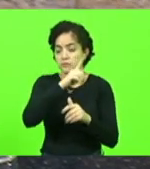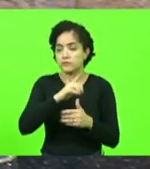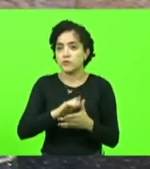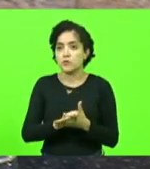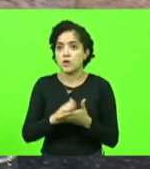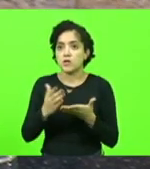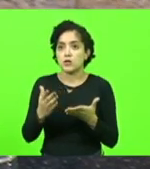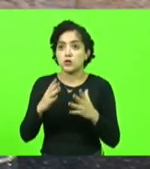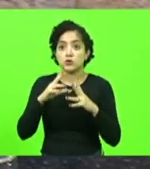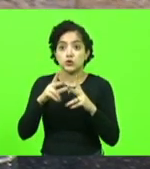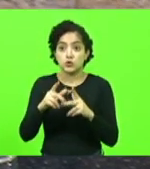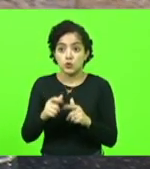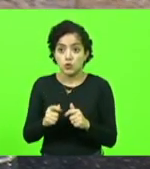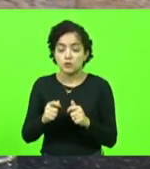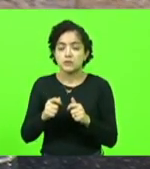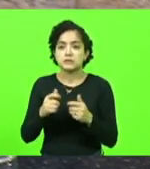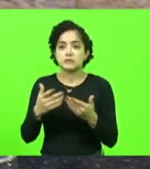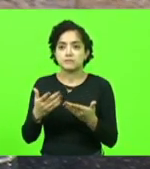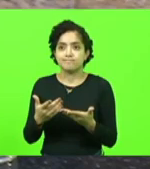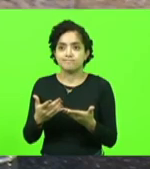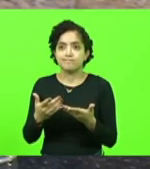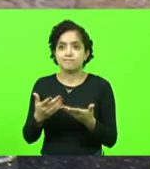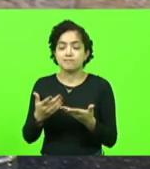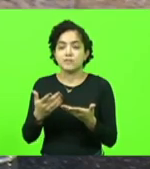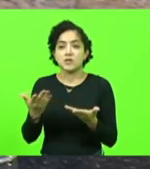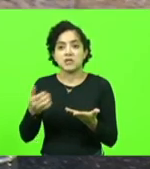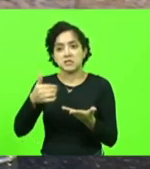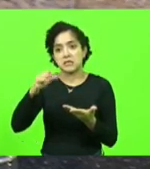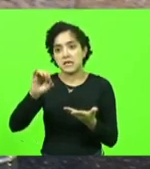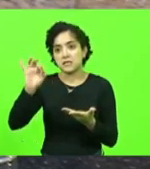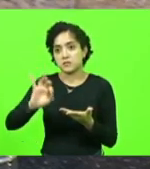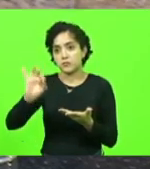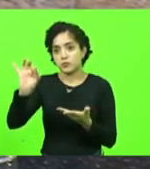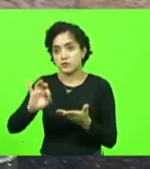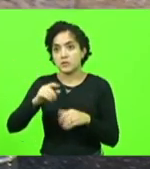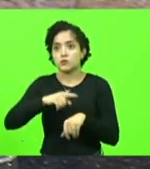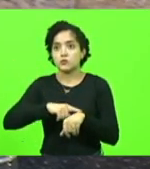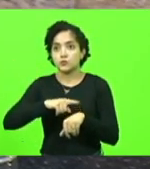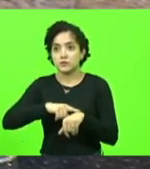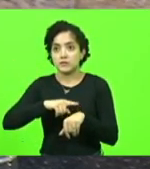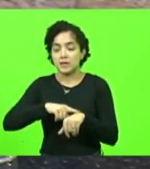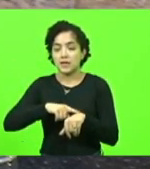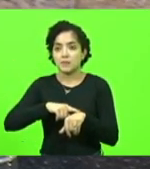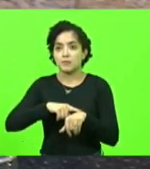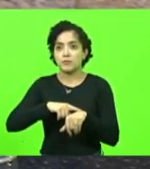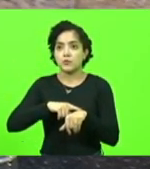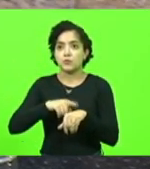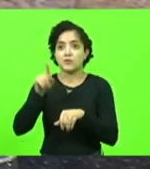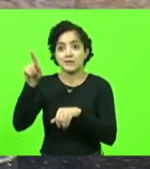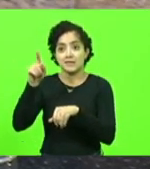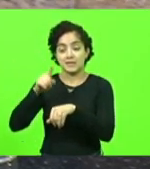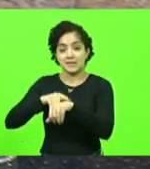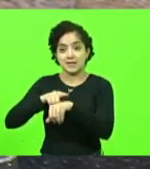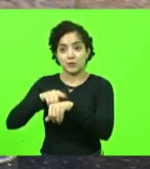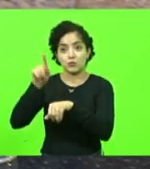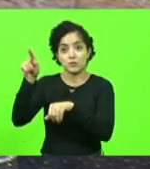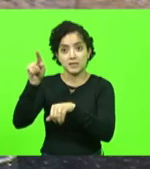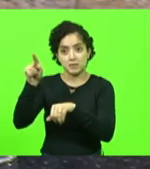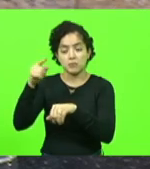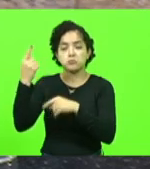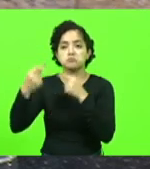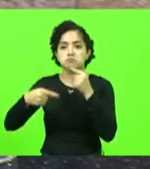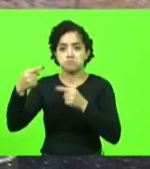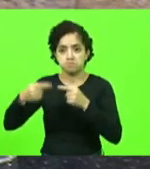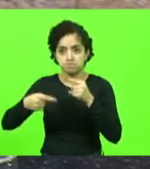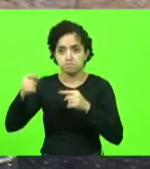Todas essas dificuldades, sim, e nos sobram apenas ali 10% do nosso tempo aqui dentro, como se, como é nesse relógio, para poder discutir assuntos